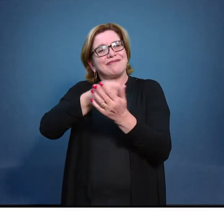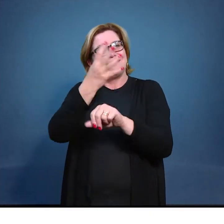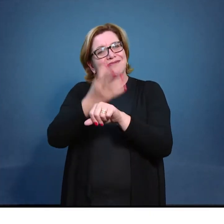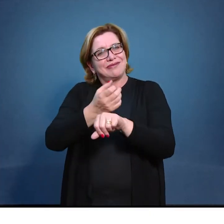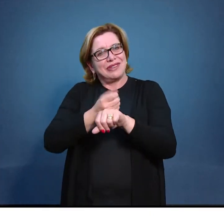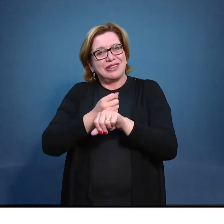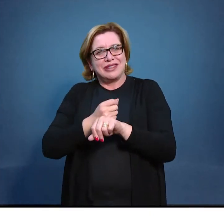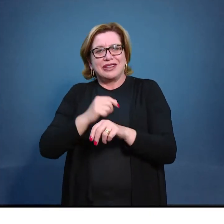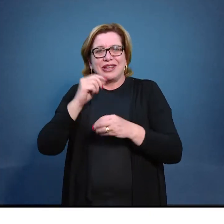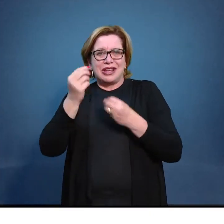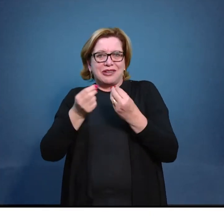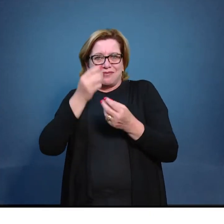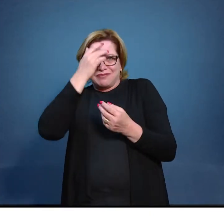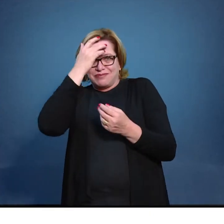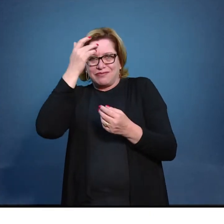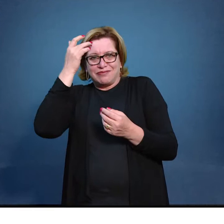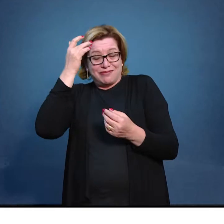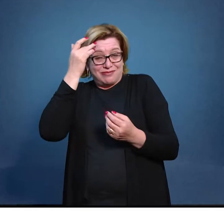é aquele que fez